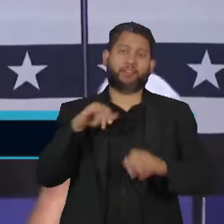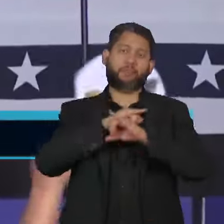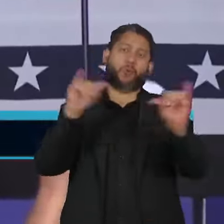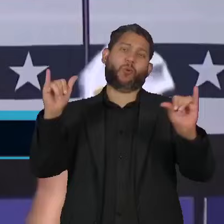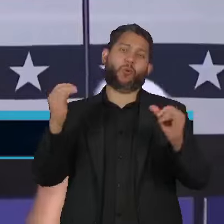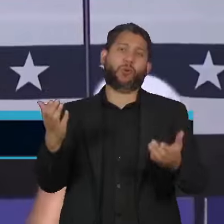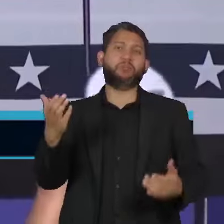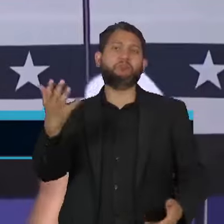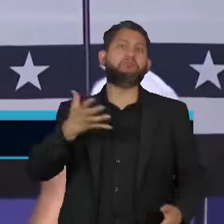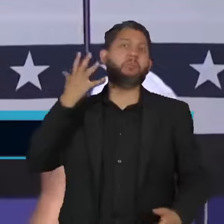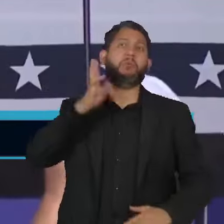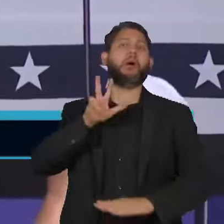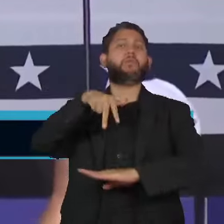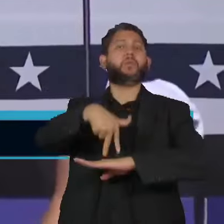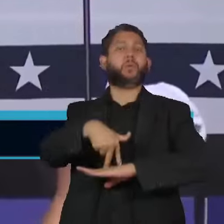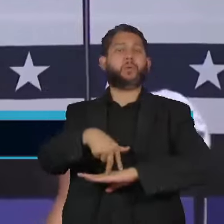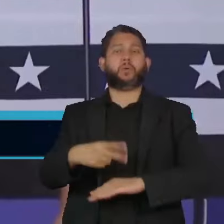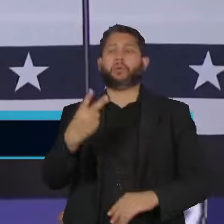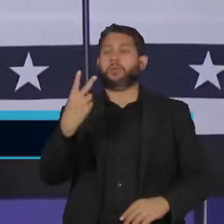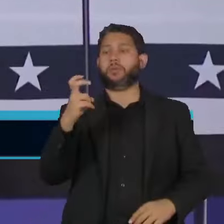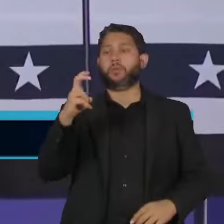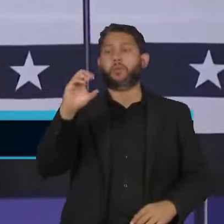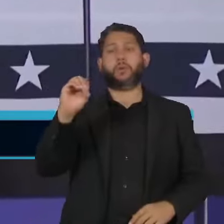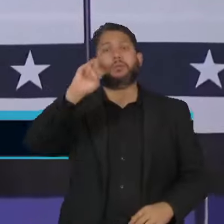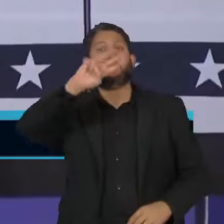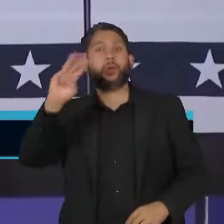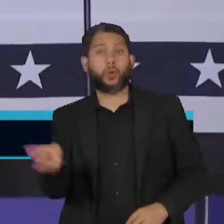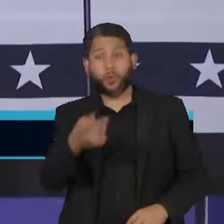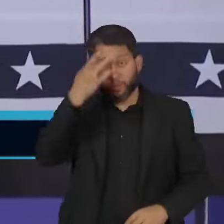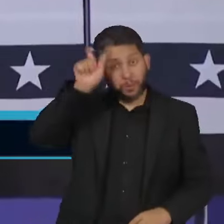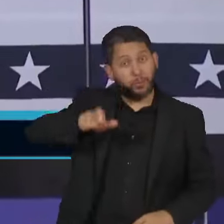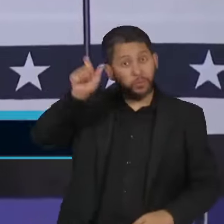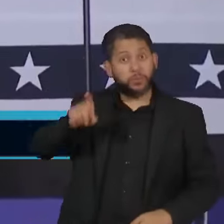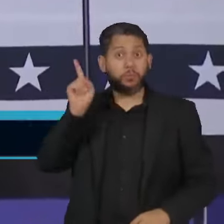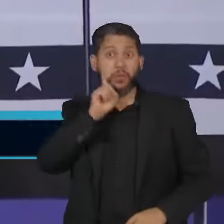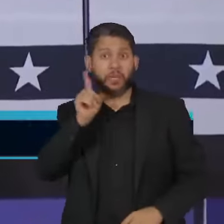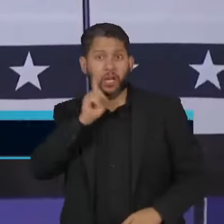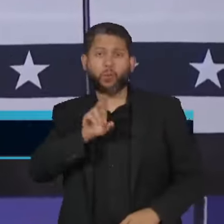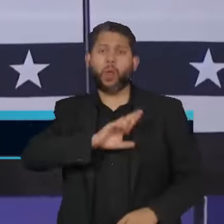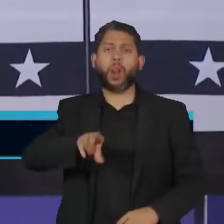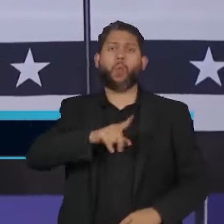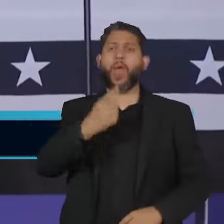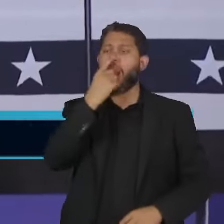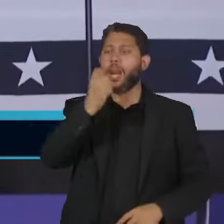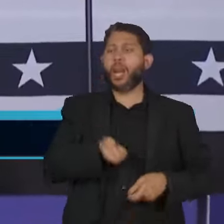seu discurso declarando que 250 milhões de americanos não são lixo.